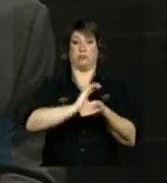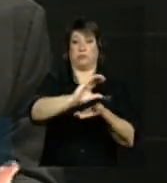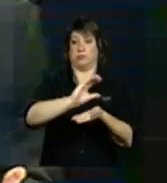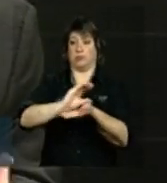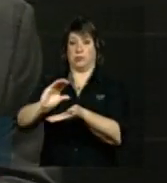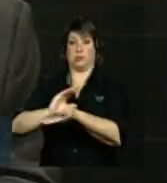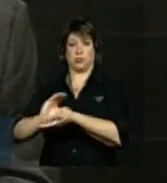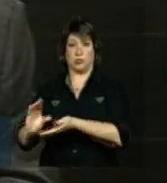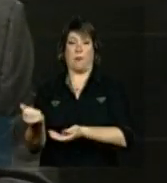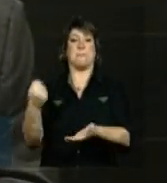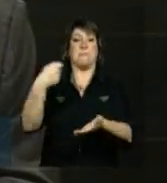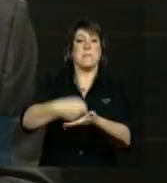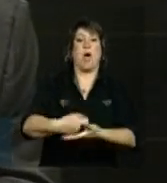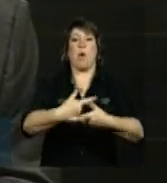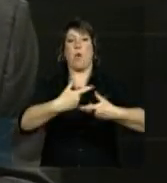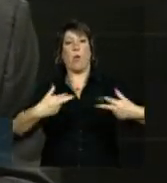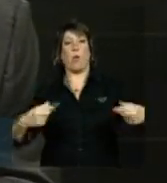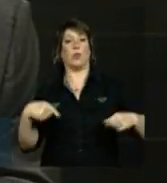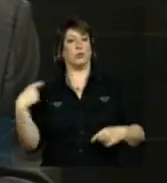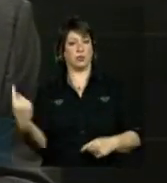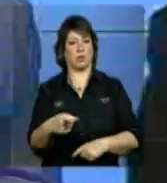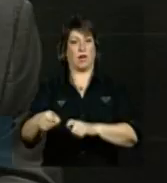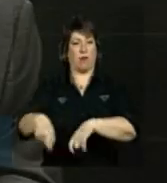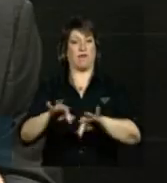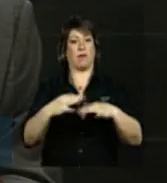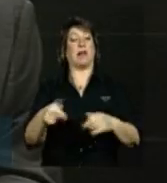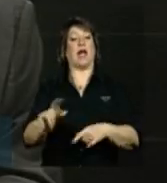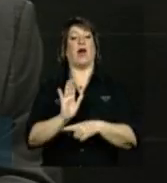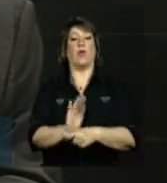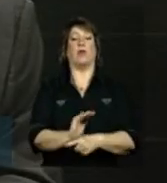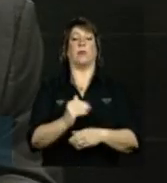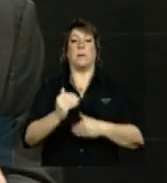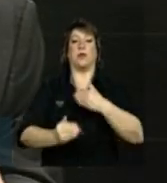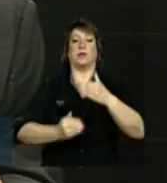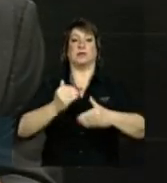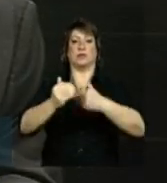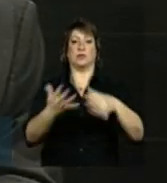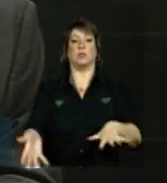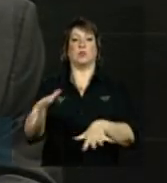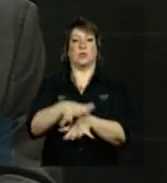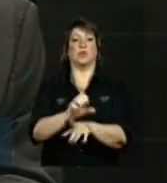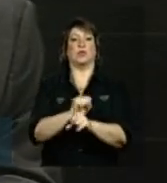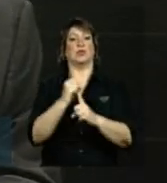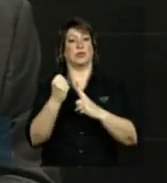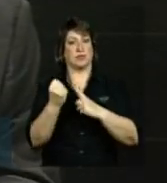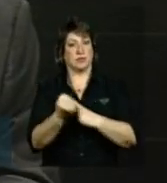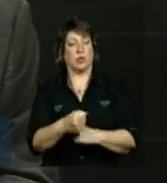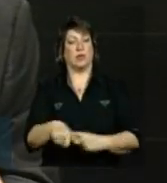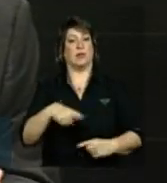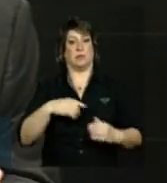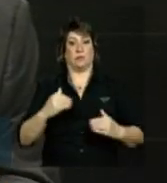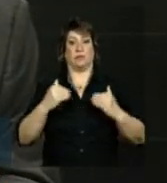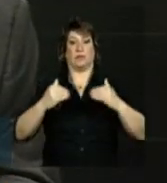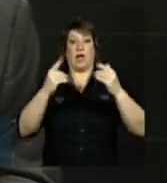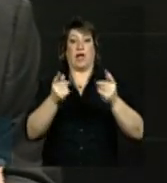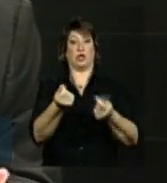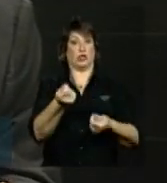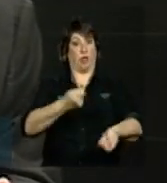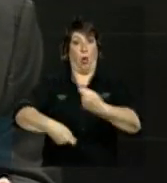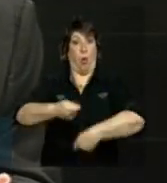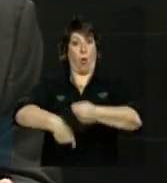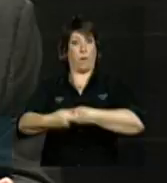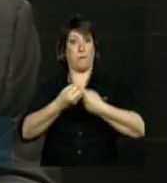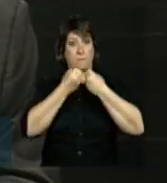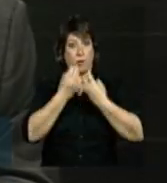para custeio esse segmento, nós estamos fazendo um processo de inclusão social, um processo de crescimento econômico